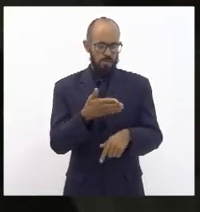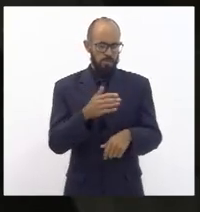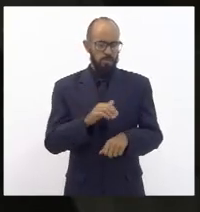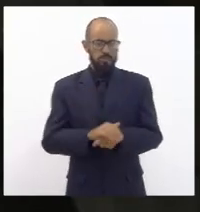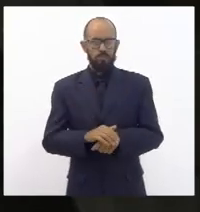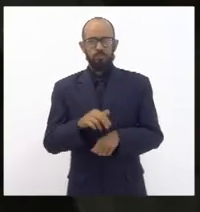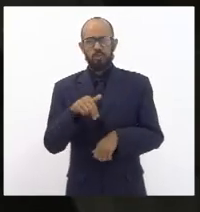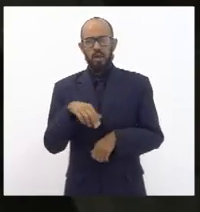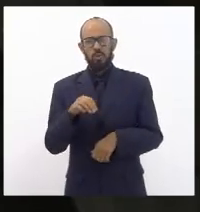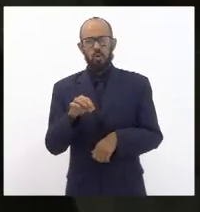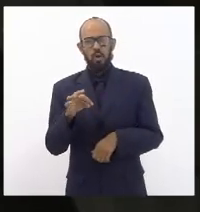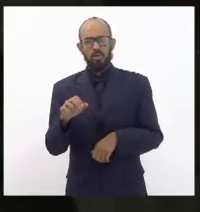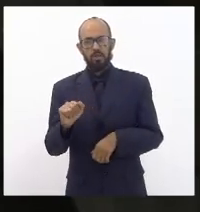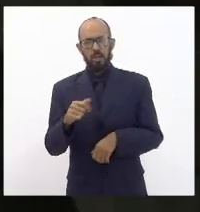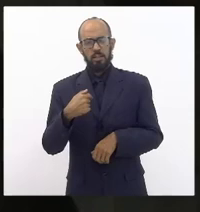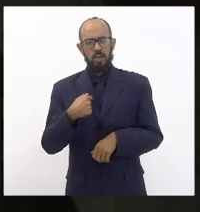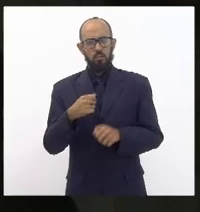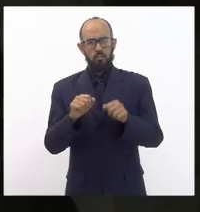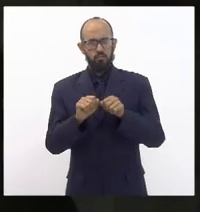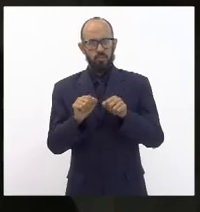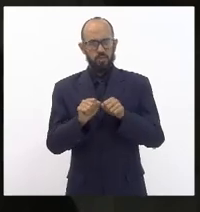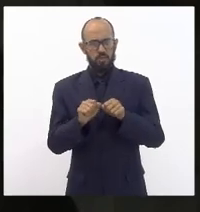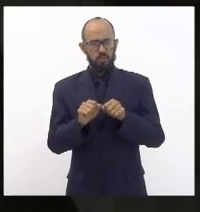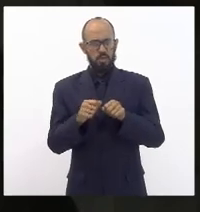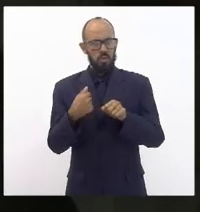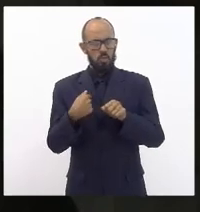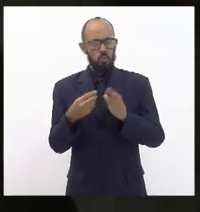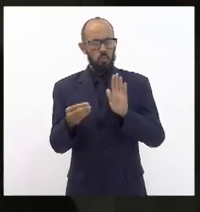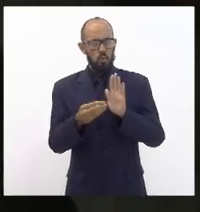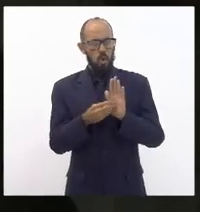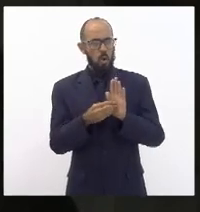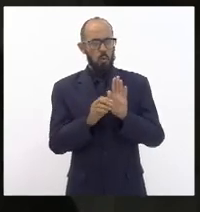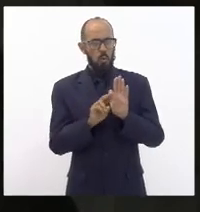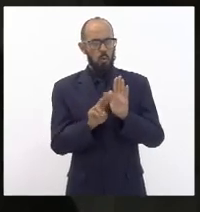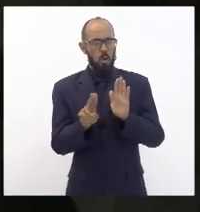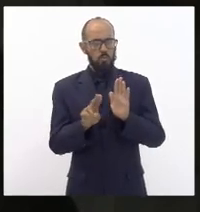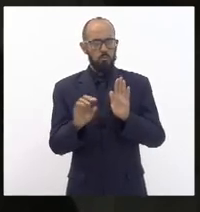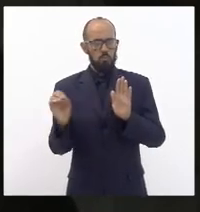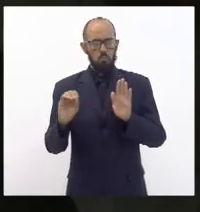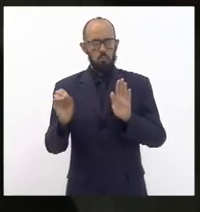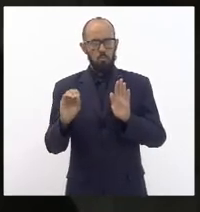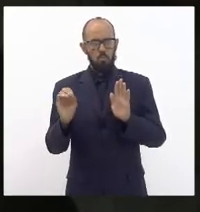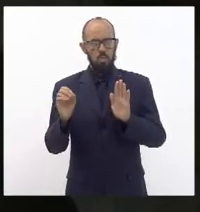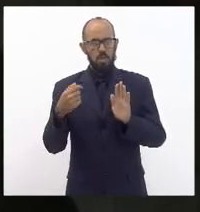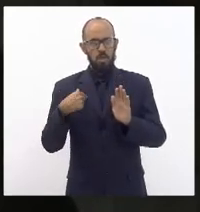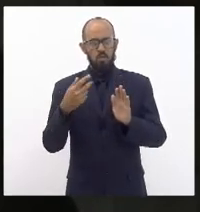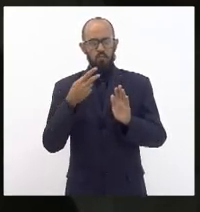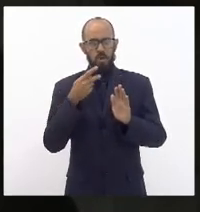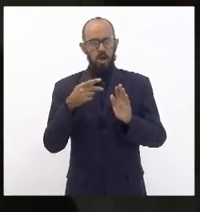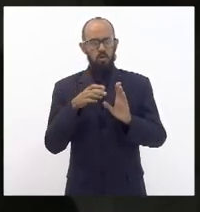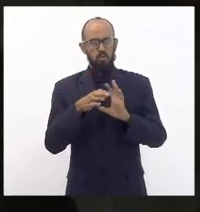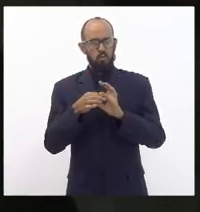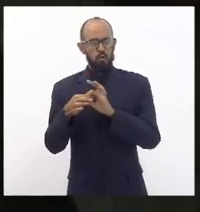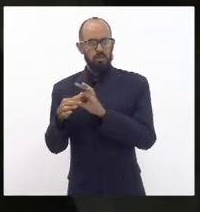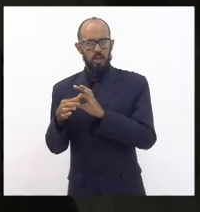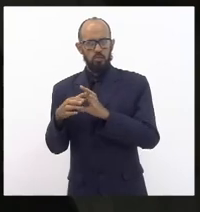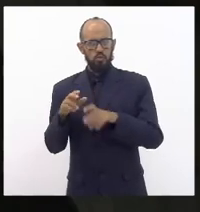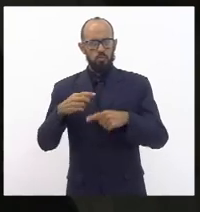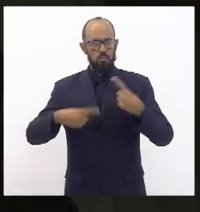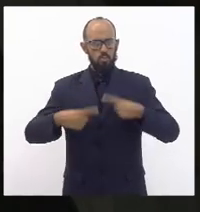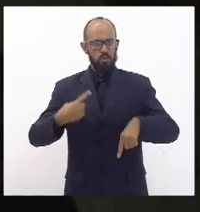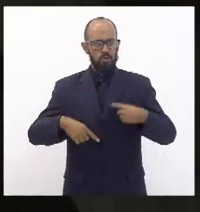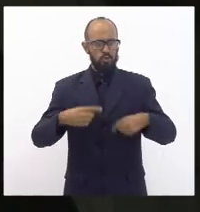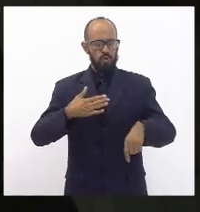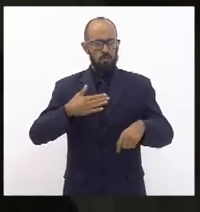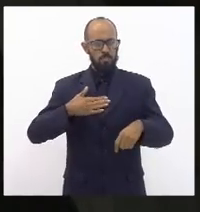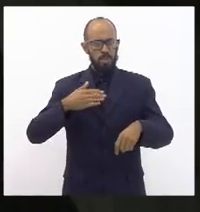da nota pública que fiz não faço menção a ninguém né faço menção os elementos da conjuntura política minha análise cita